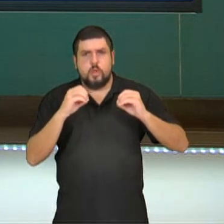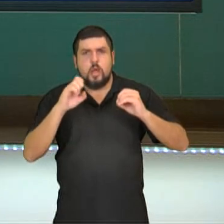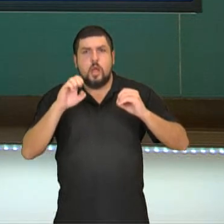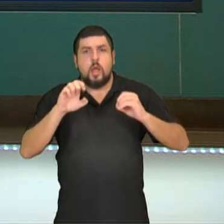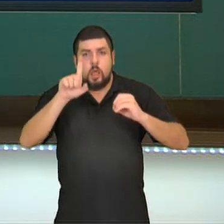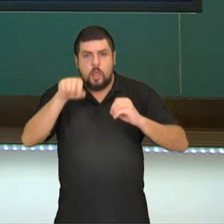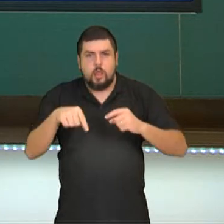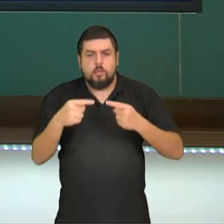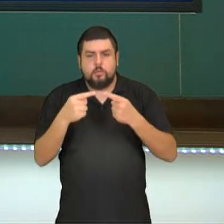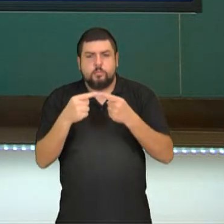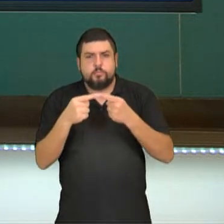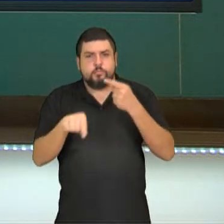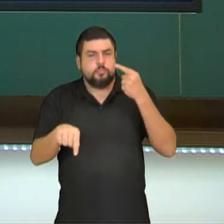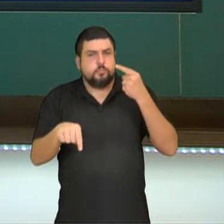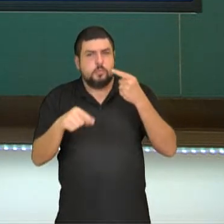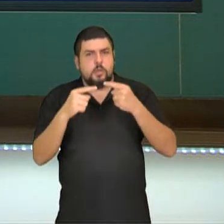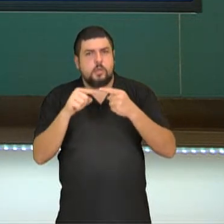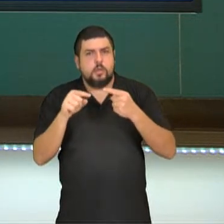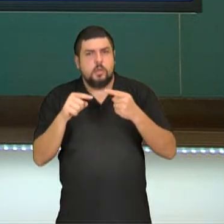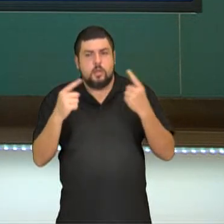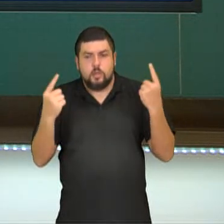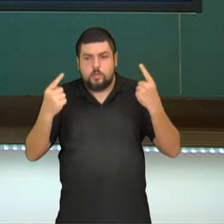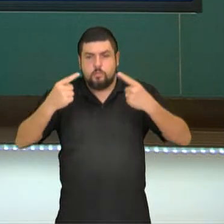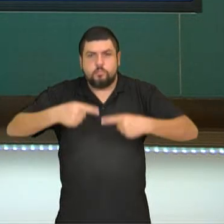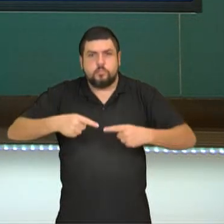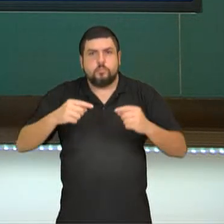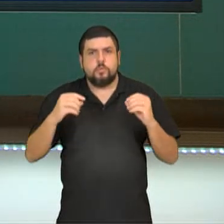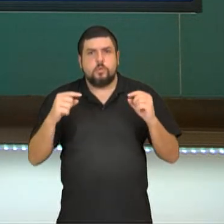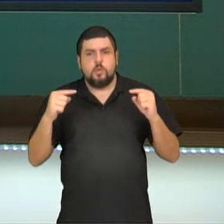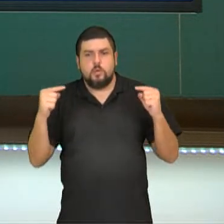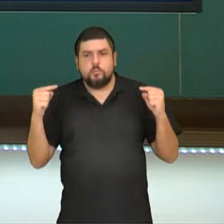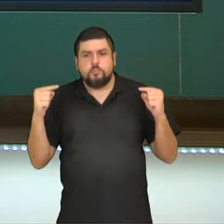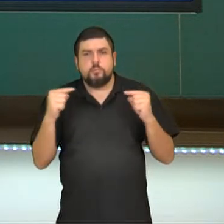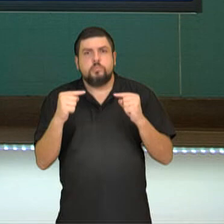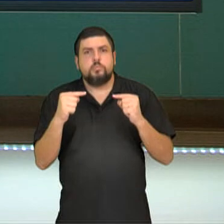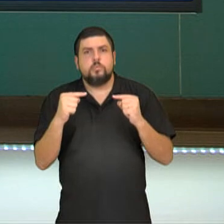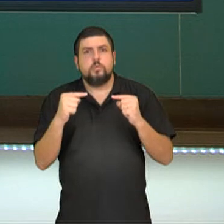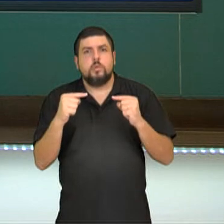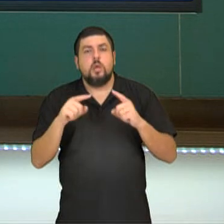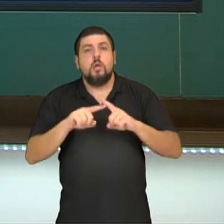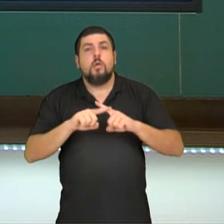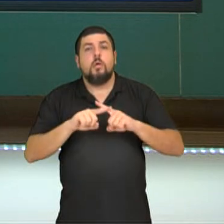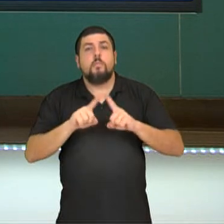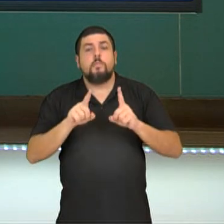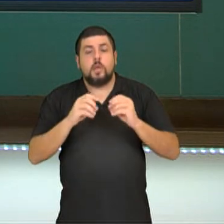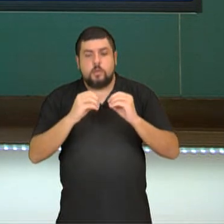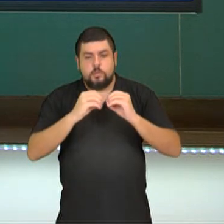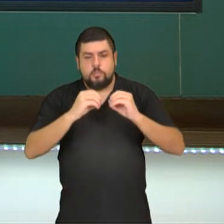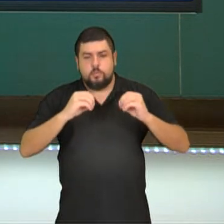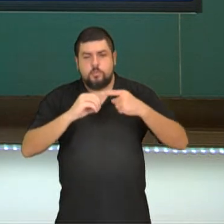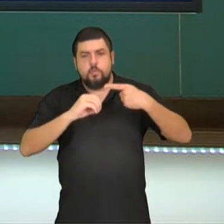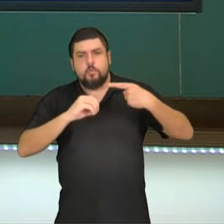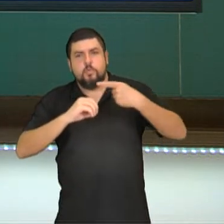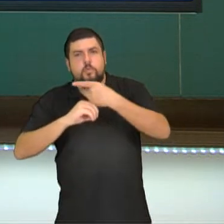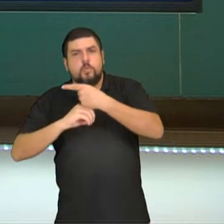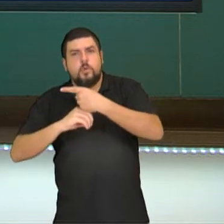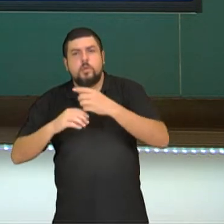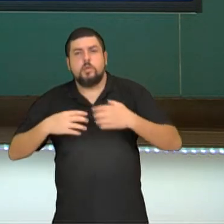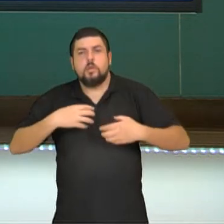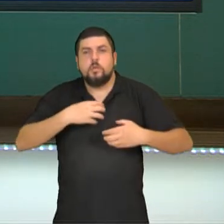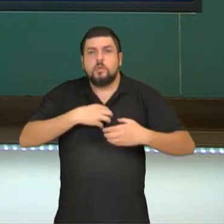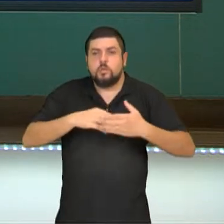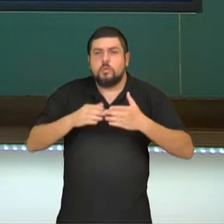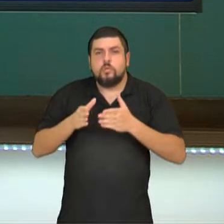opostas, de sentidos opostos, mesma direção, mas sentidos opostos, mesmo valor. São iguais,